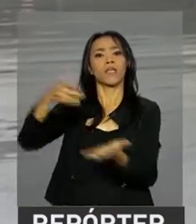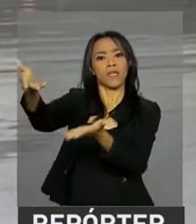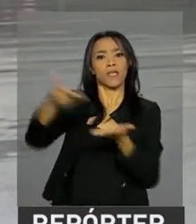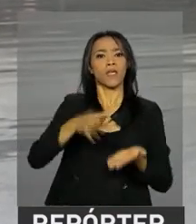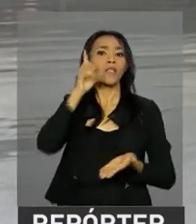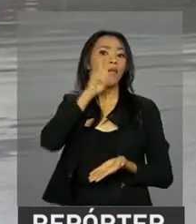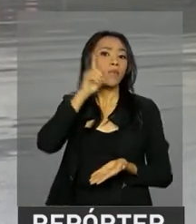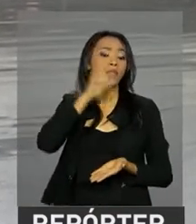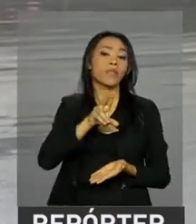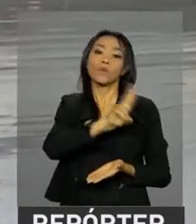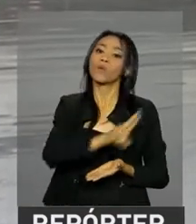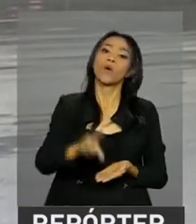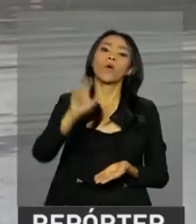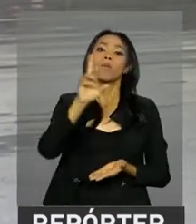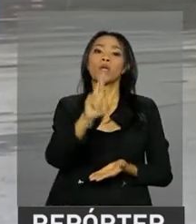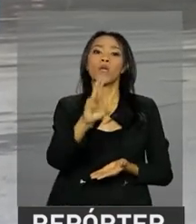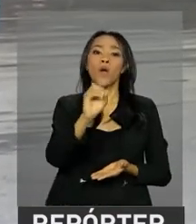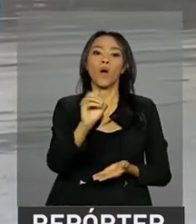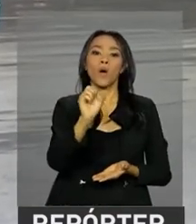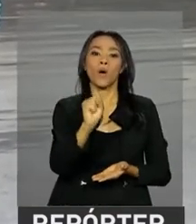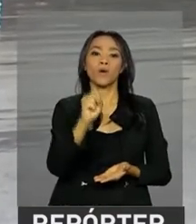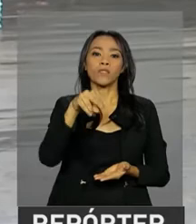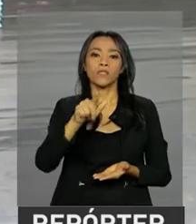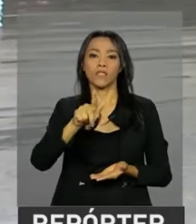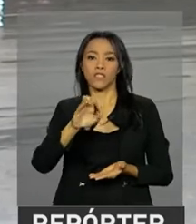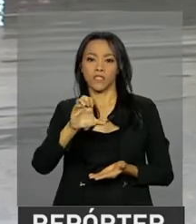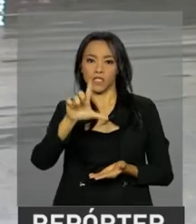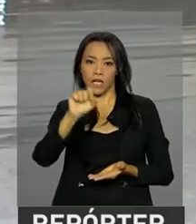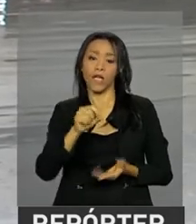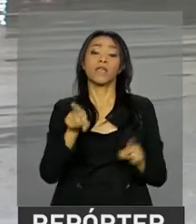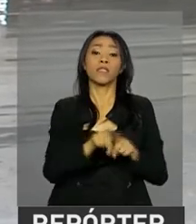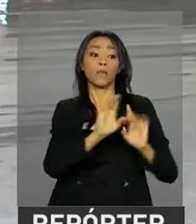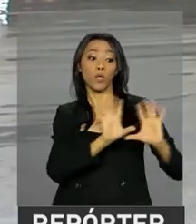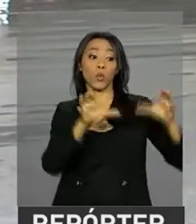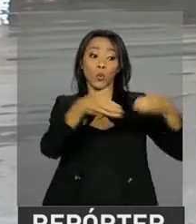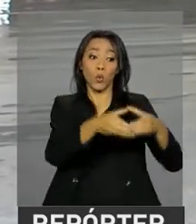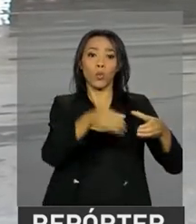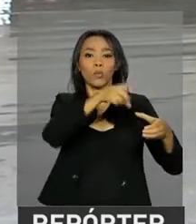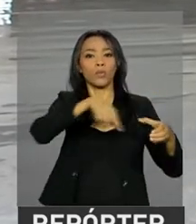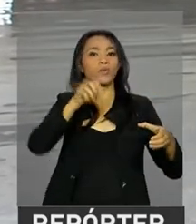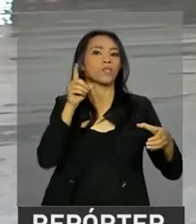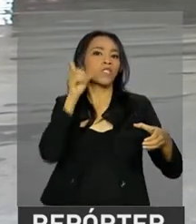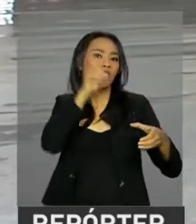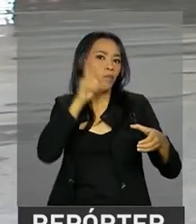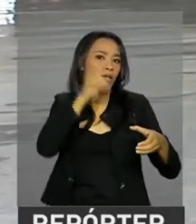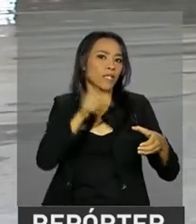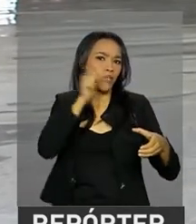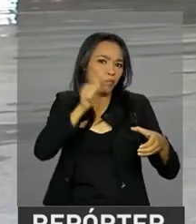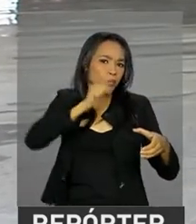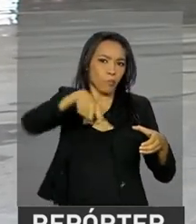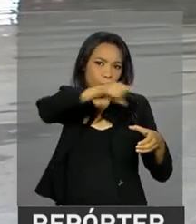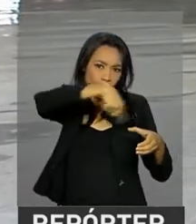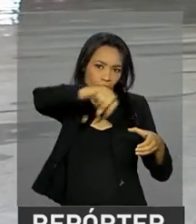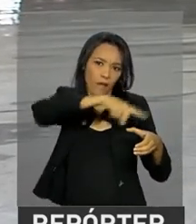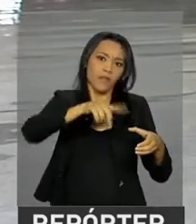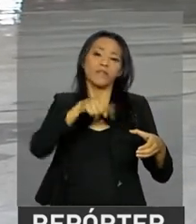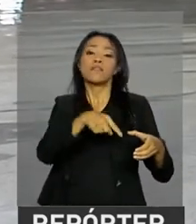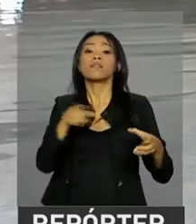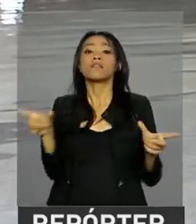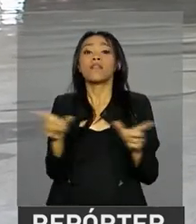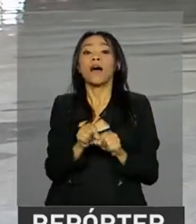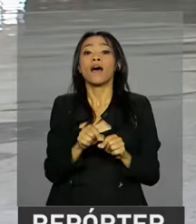deputada Rosângela Gomes, do Rio de Janeiro, e a delegação de deputadas integrantes da Rede de Mulheres da